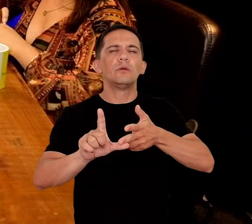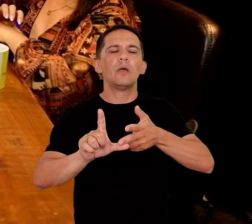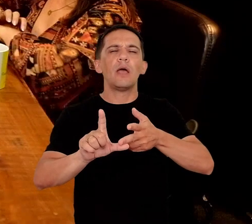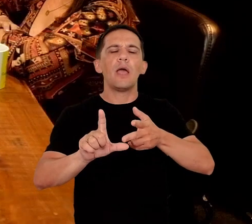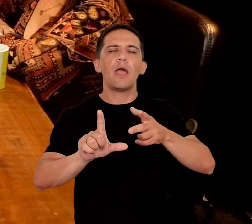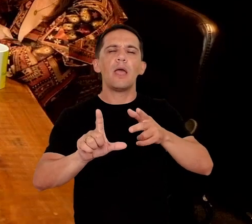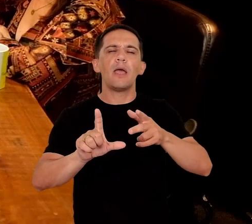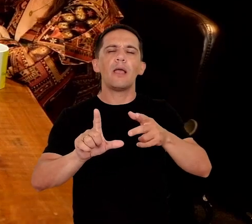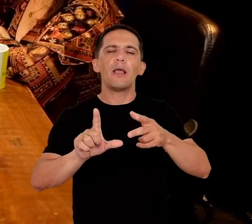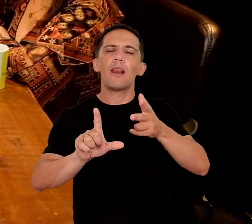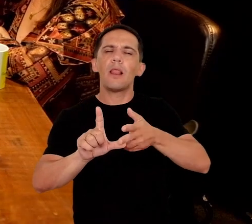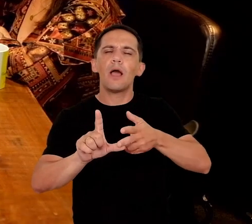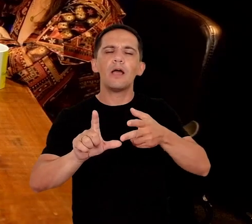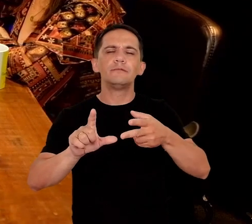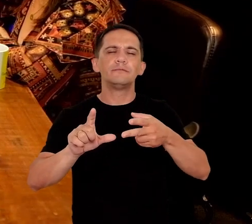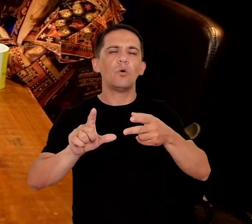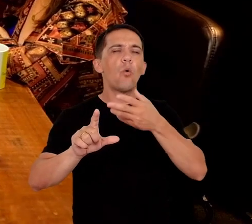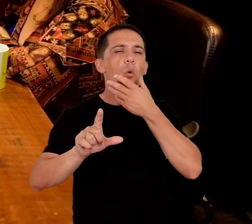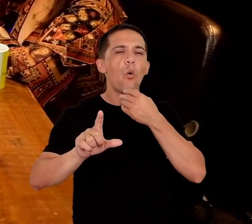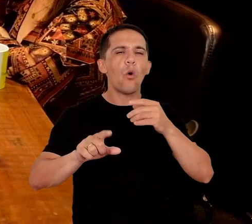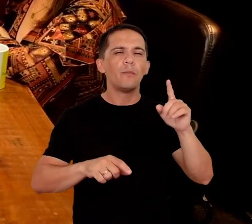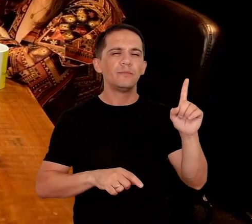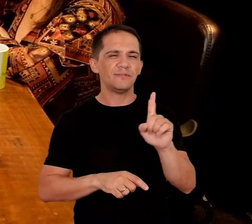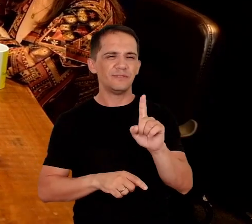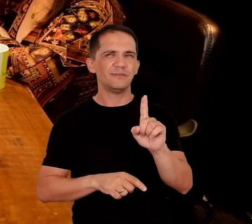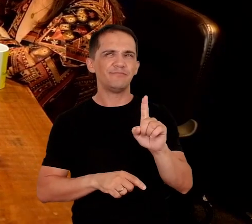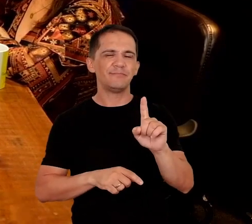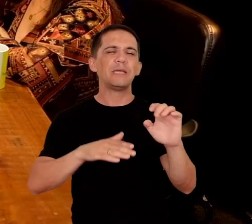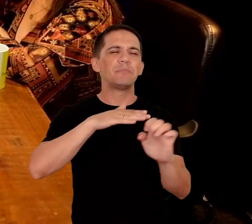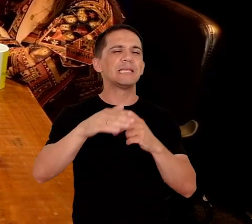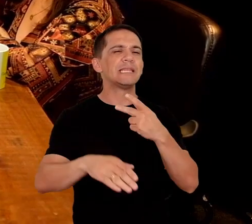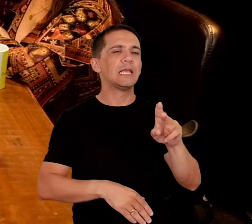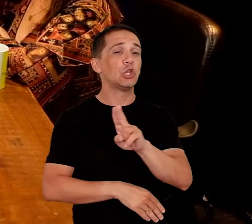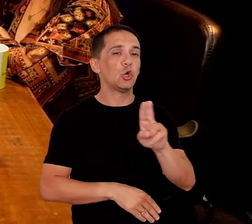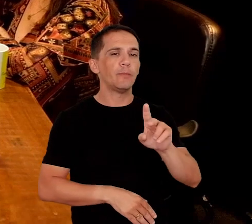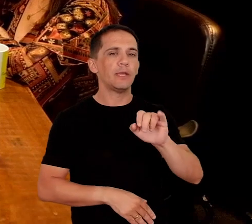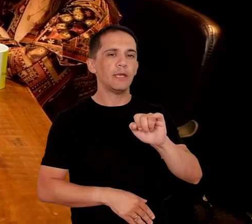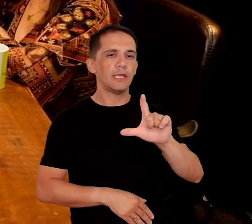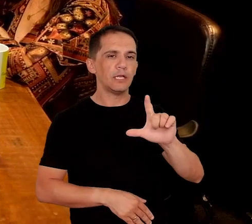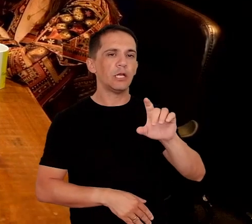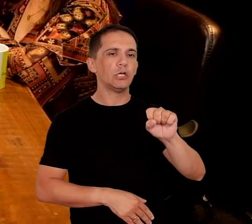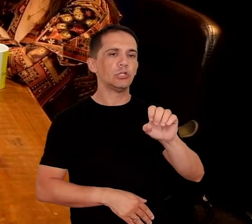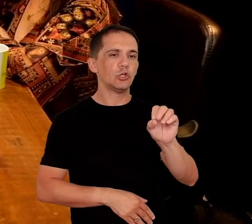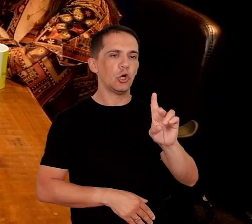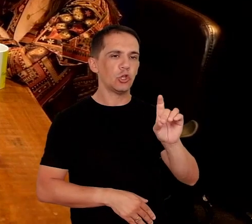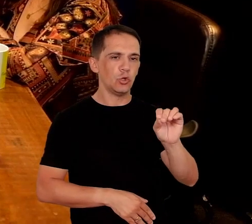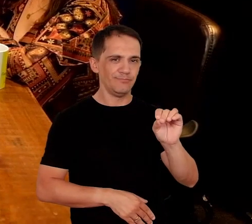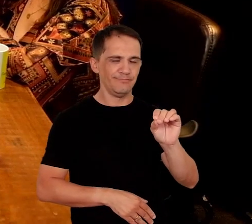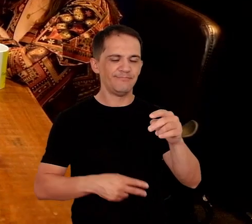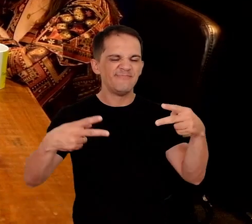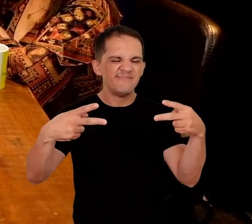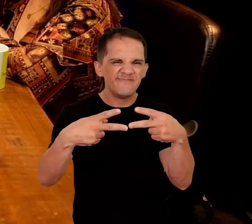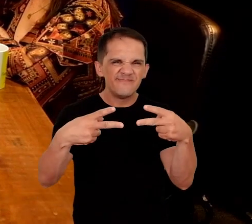um empresário surdo. E o surdo, tem o Instagram, tem site lá, Uhum. ele tem uma sorveteria lá